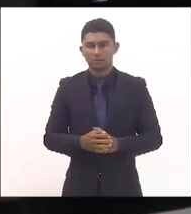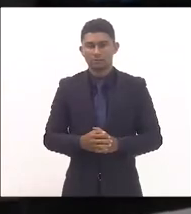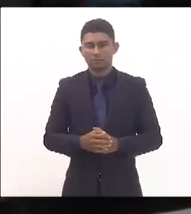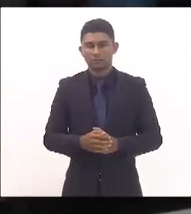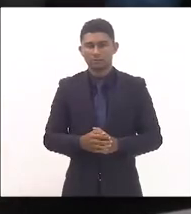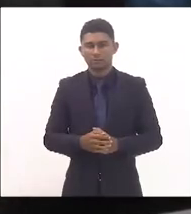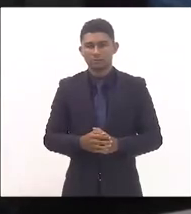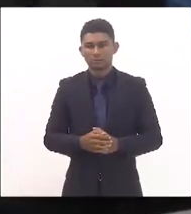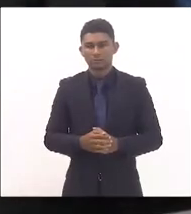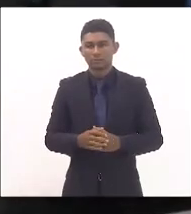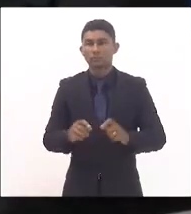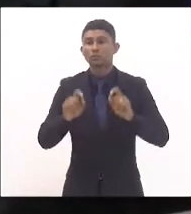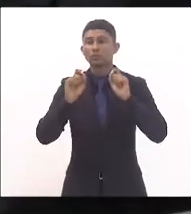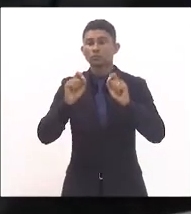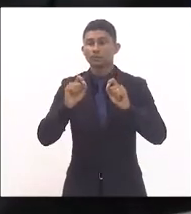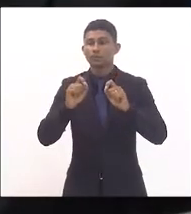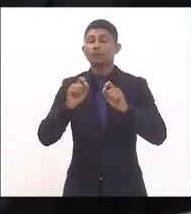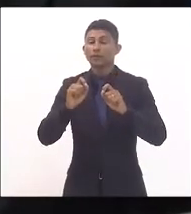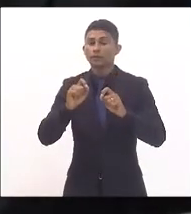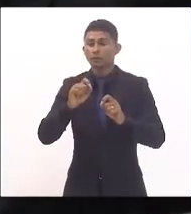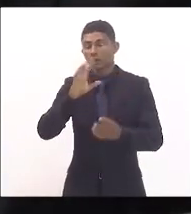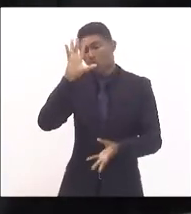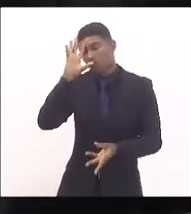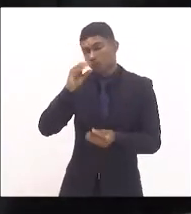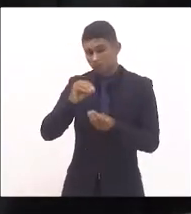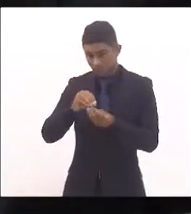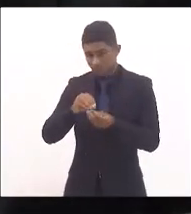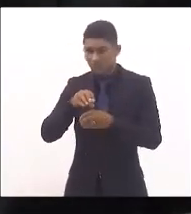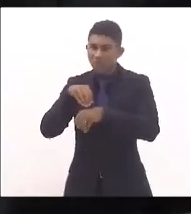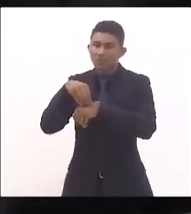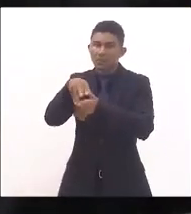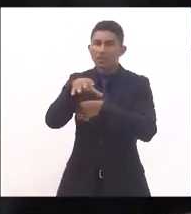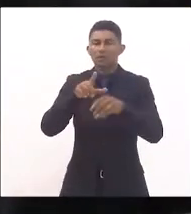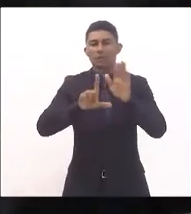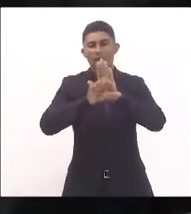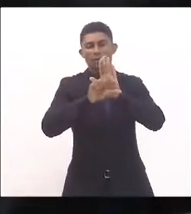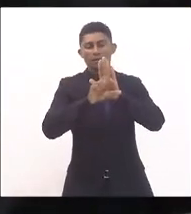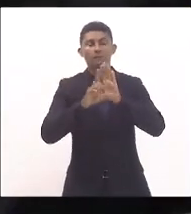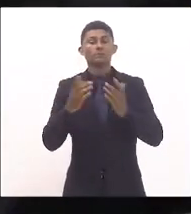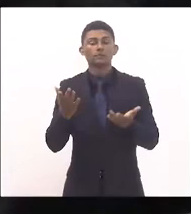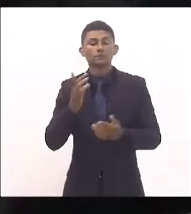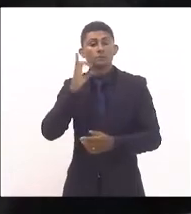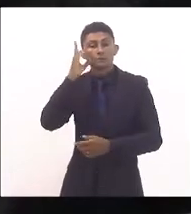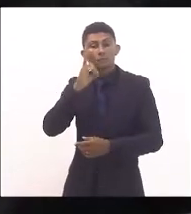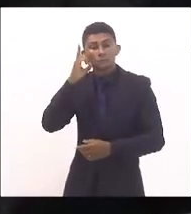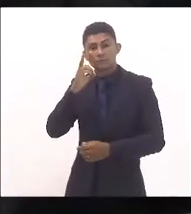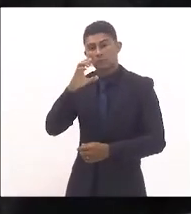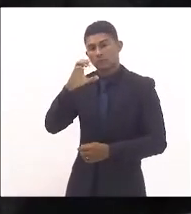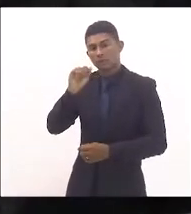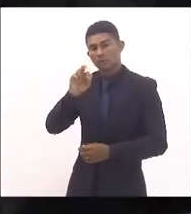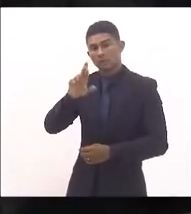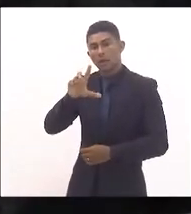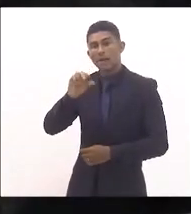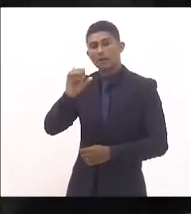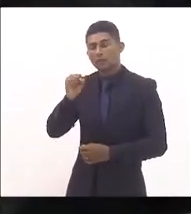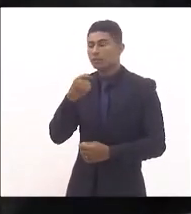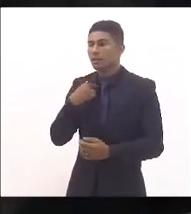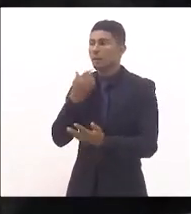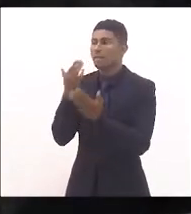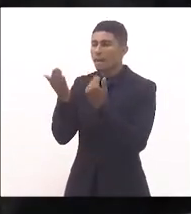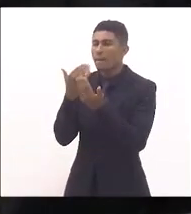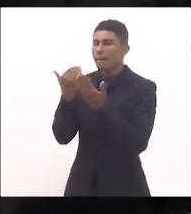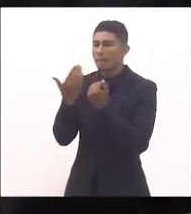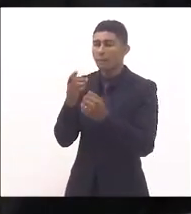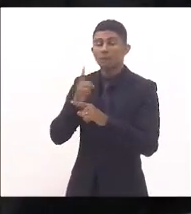para concluir por indicação legislativa, conversei muito com o deputado Carlos Augusto, que defende o tema no sentido de